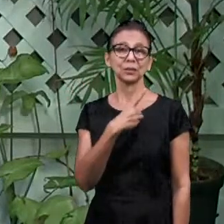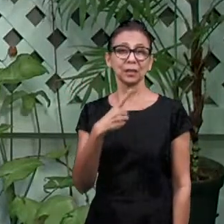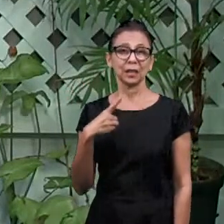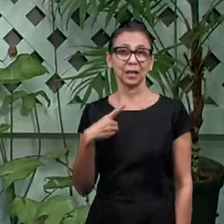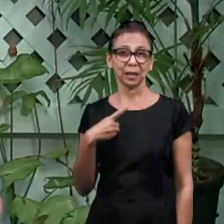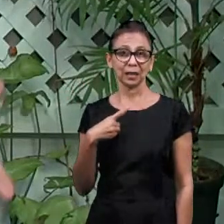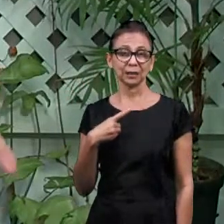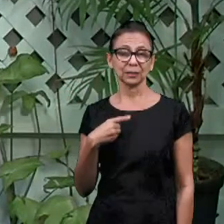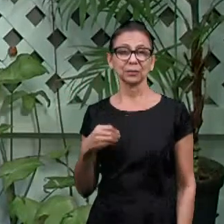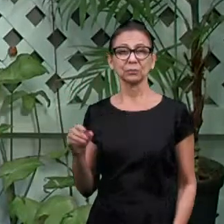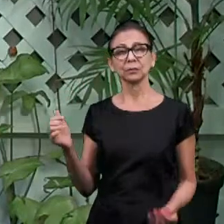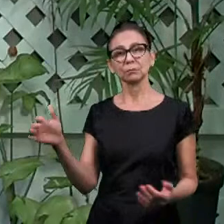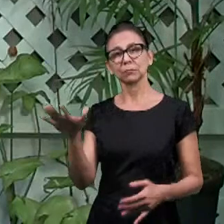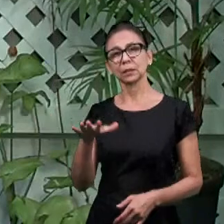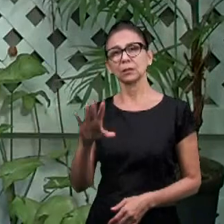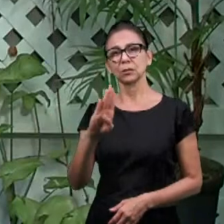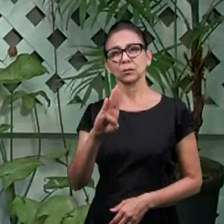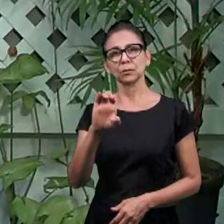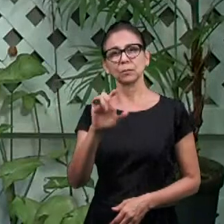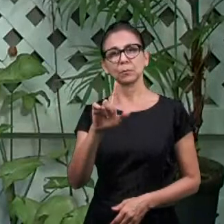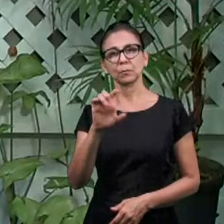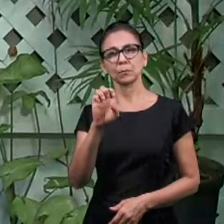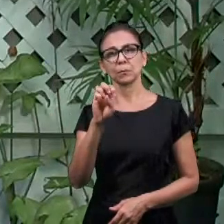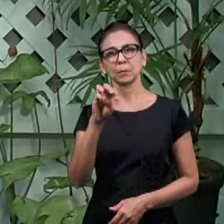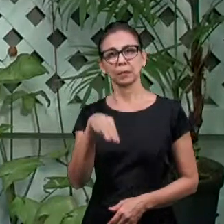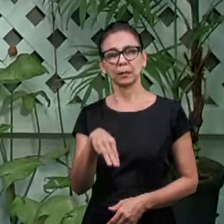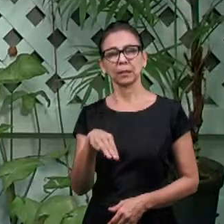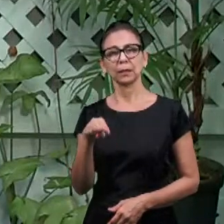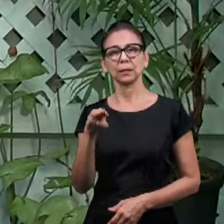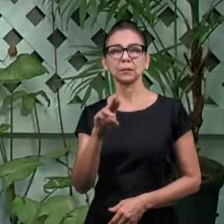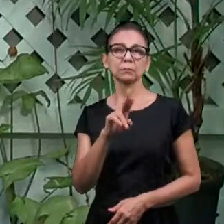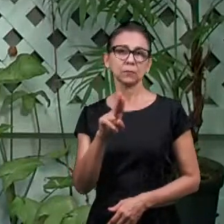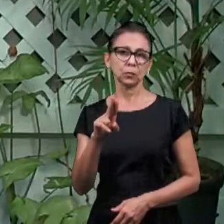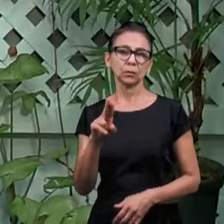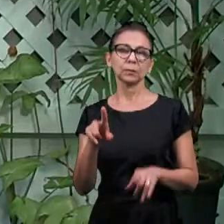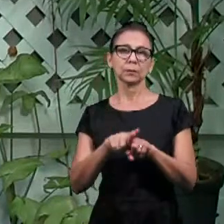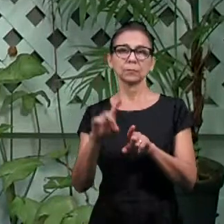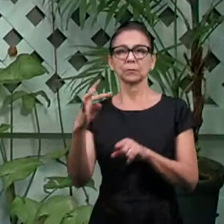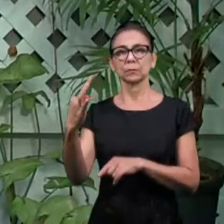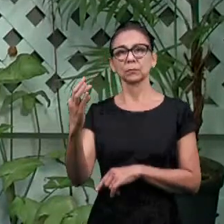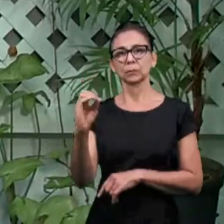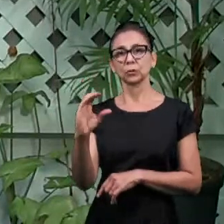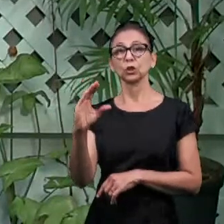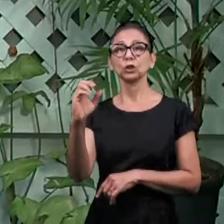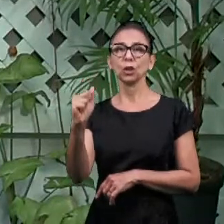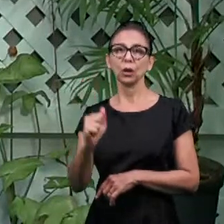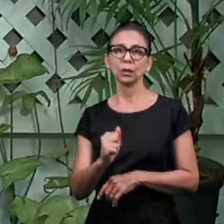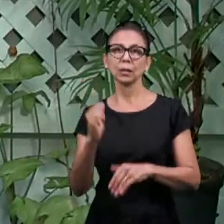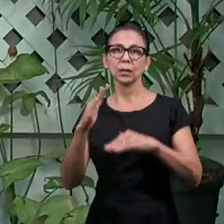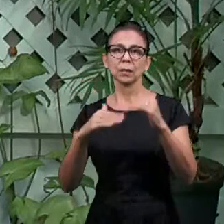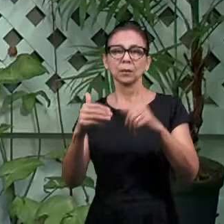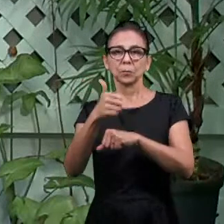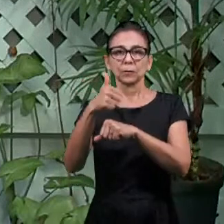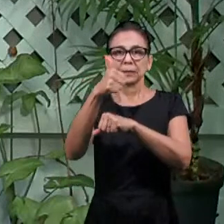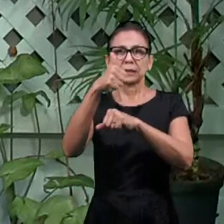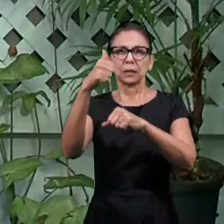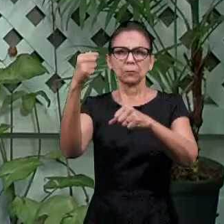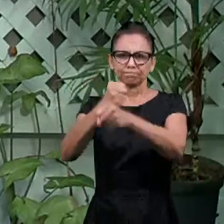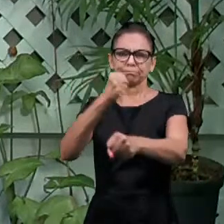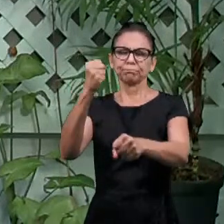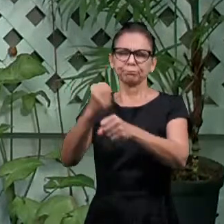da Toca, que nós conhecíamos. Nosso irmão Osés Martins de Araújo, um pedreiro, um homem